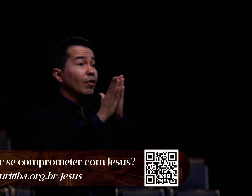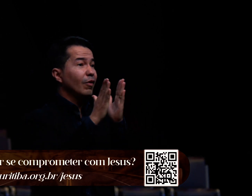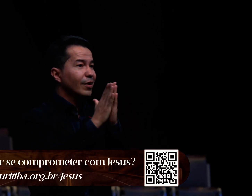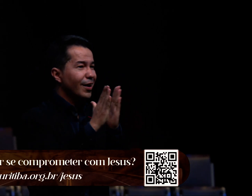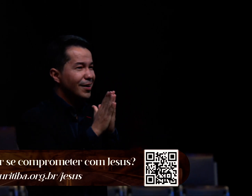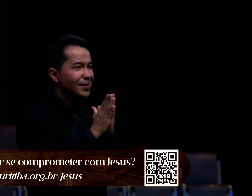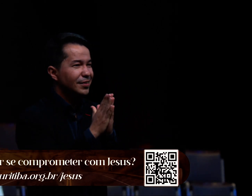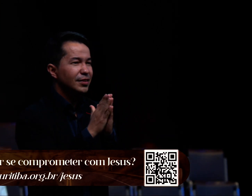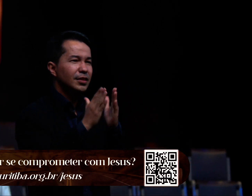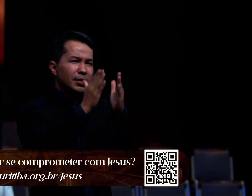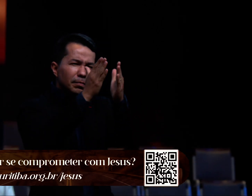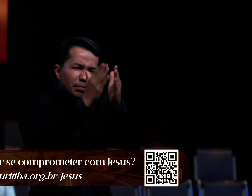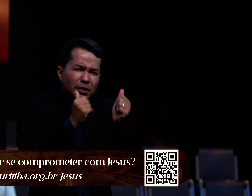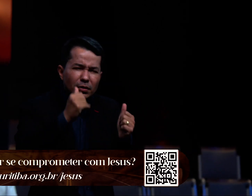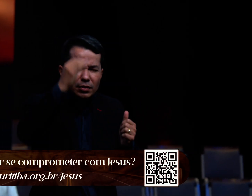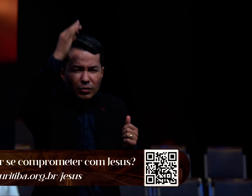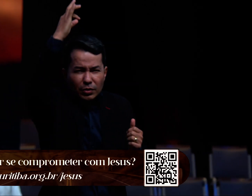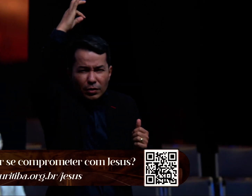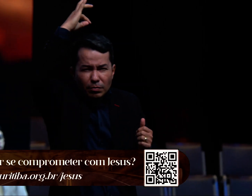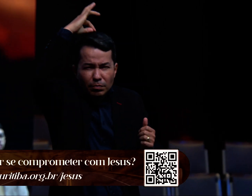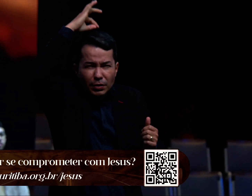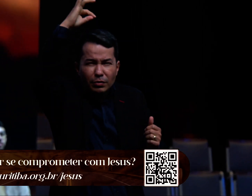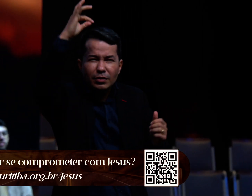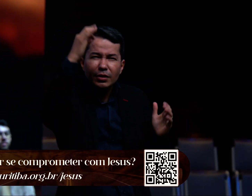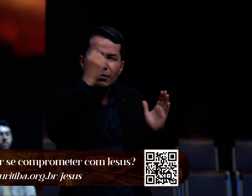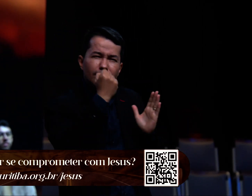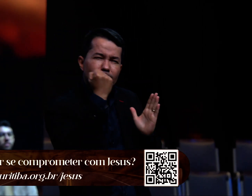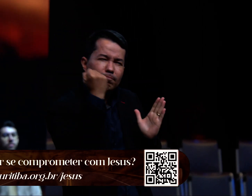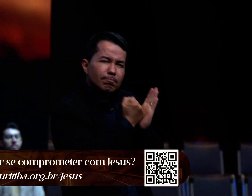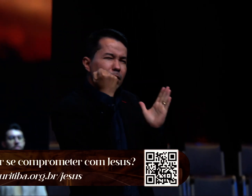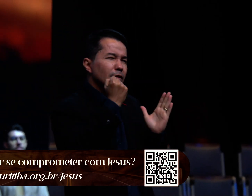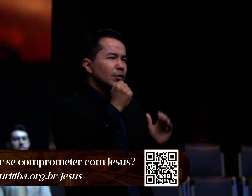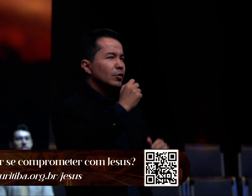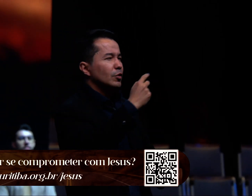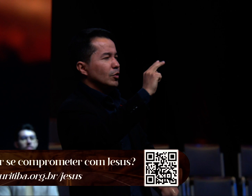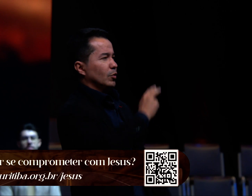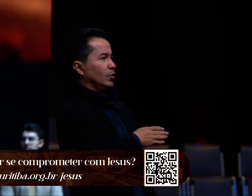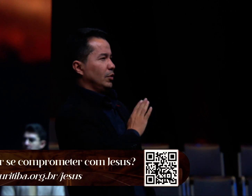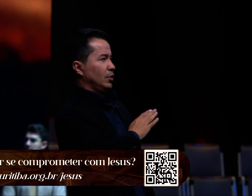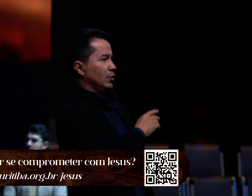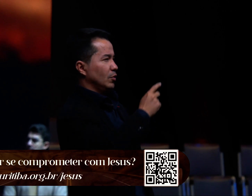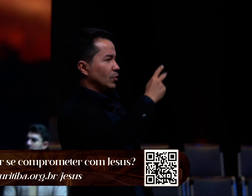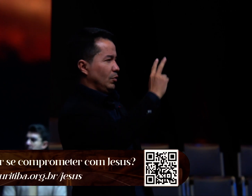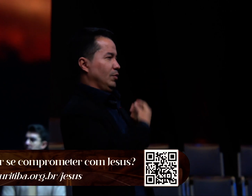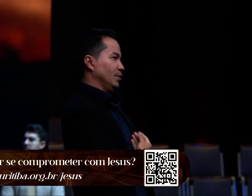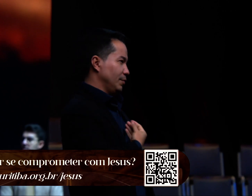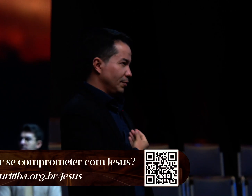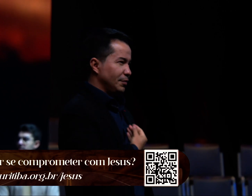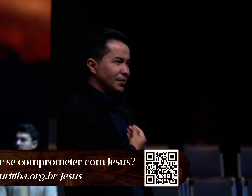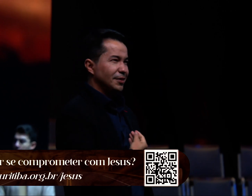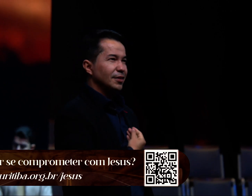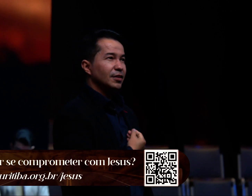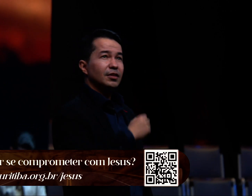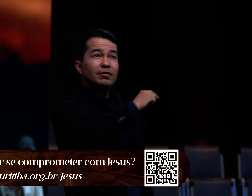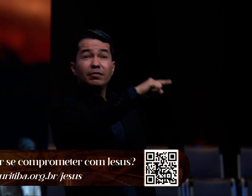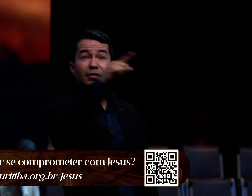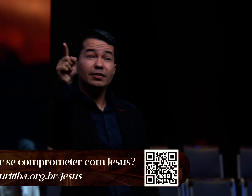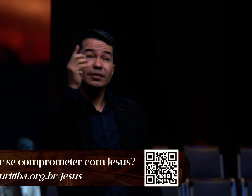agora, nesse momento, eu quero orar pedindo para que o Espírito Santo de Deus possa selar a sua